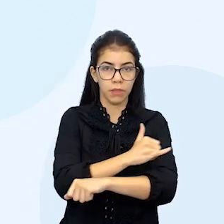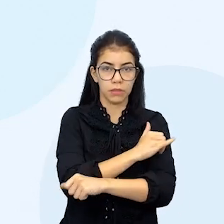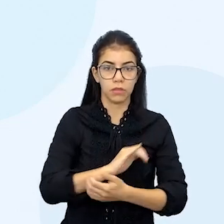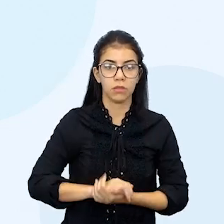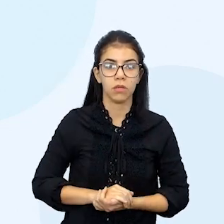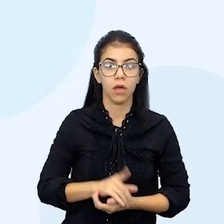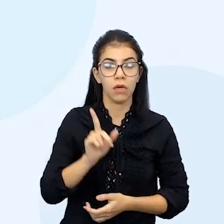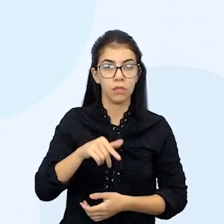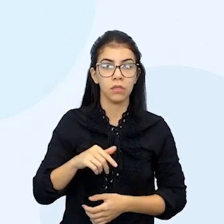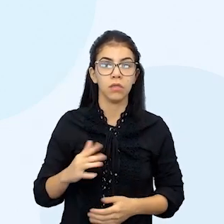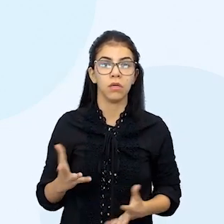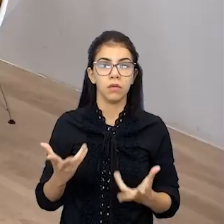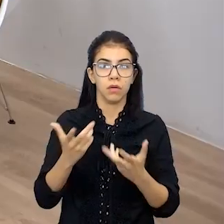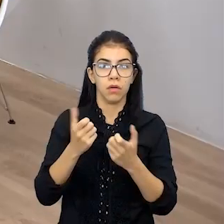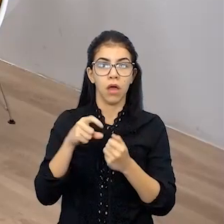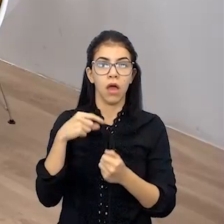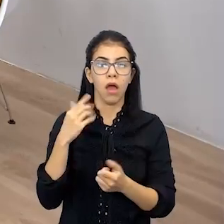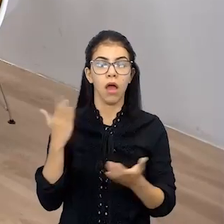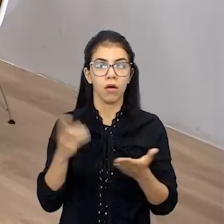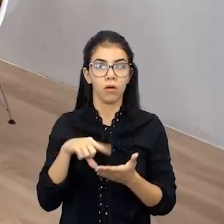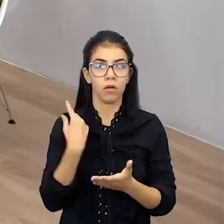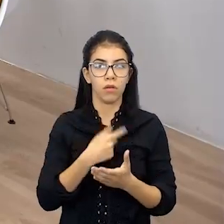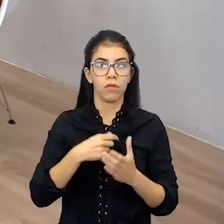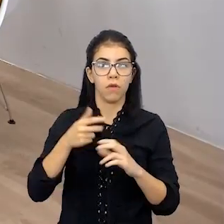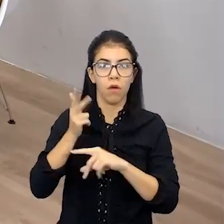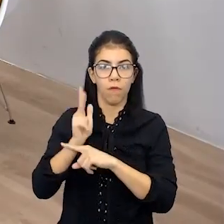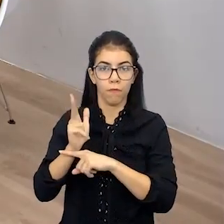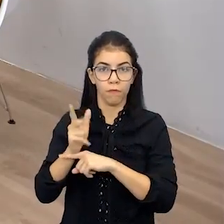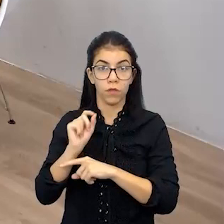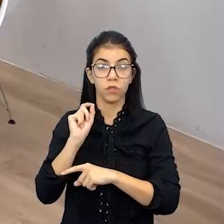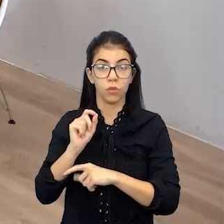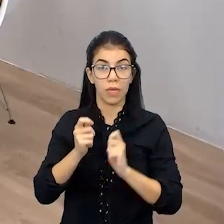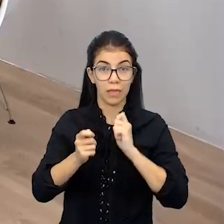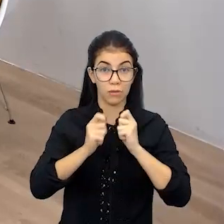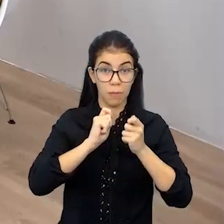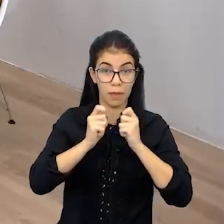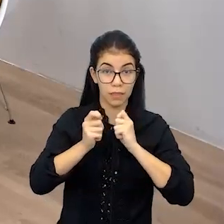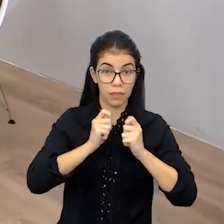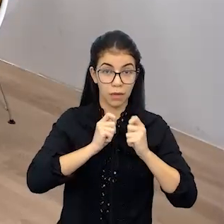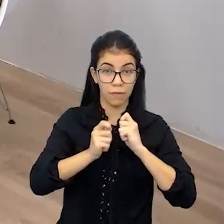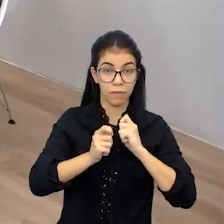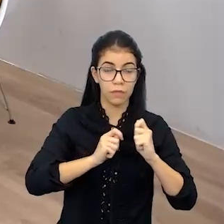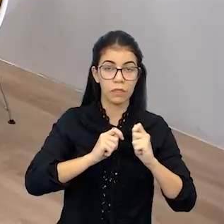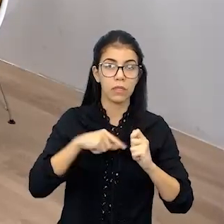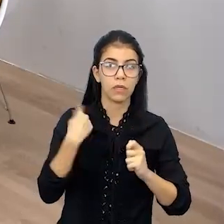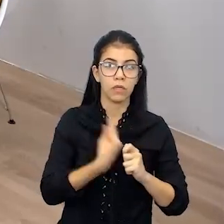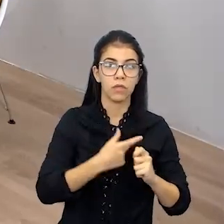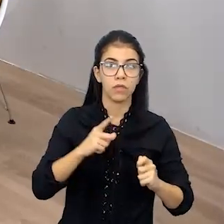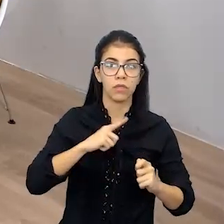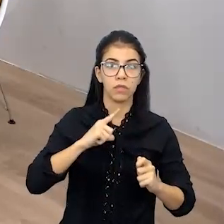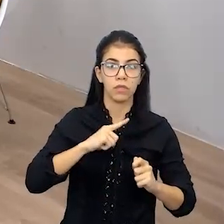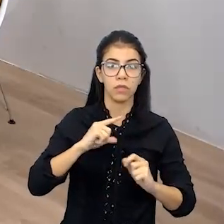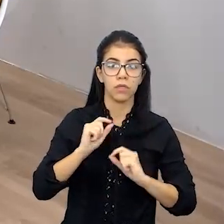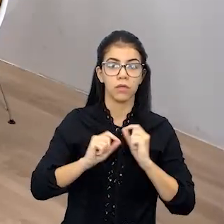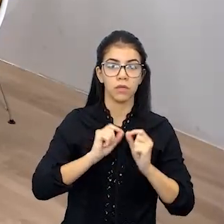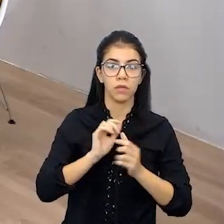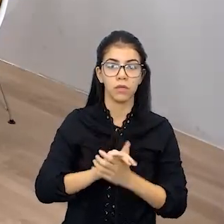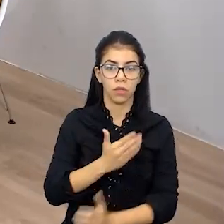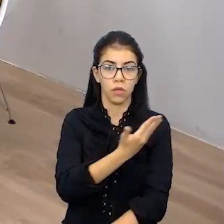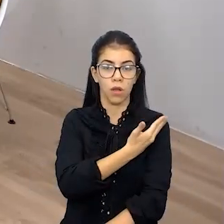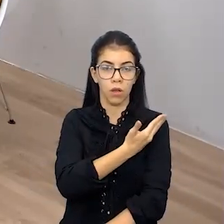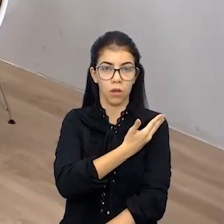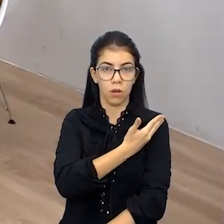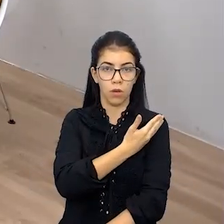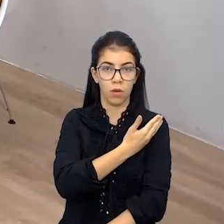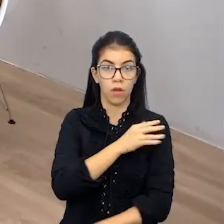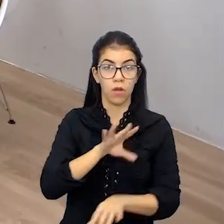Joia, maravilha. Agora nós vamos ver um trechinho, pessoal, de uma entrevista, né, que a gente teve aí com o nosso colega, parceiro